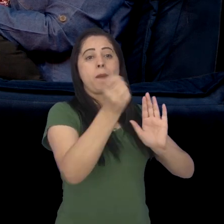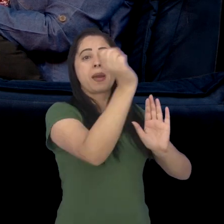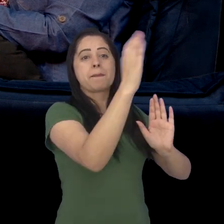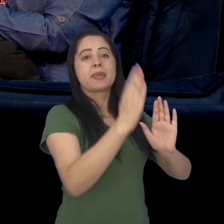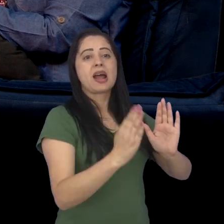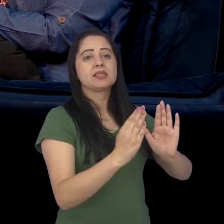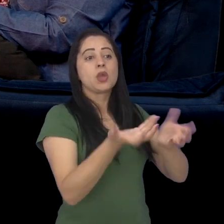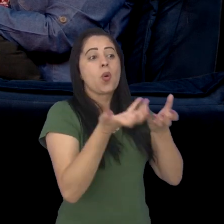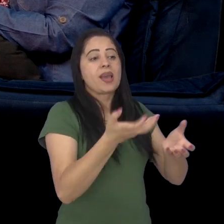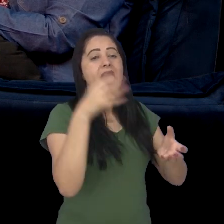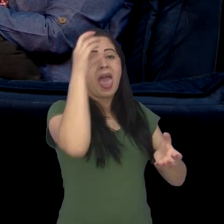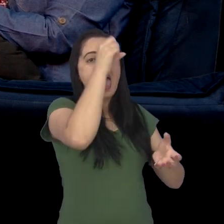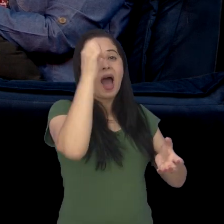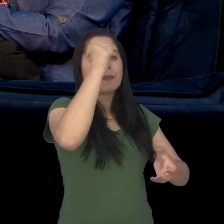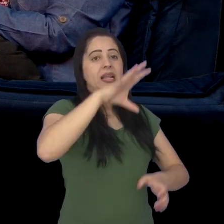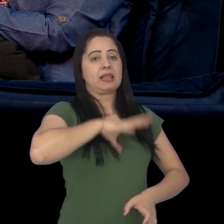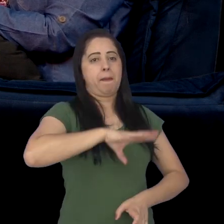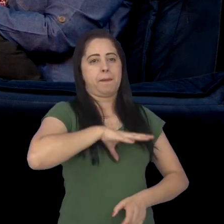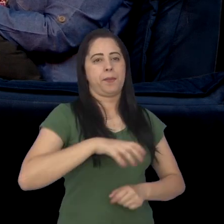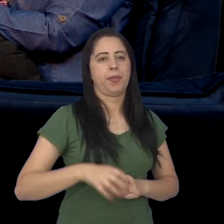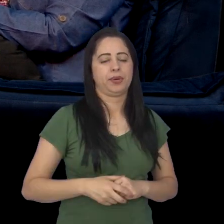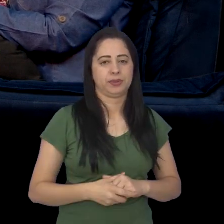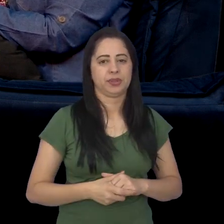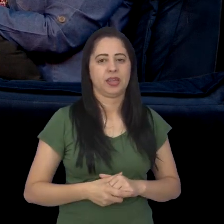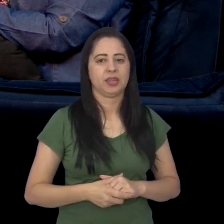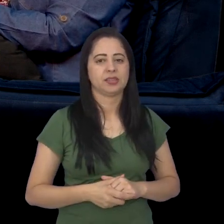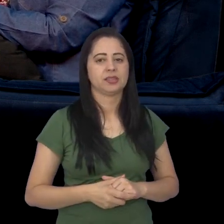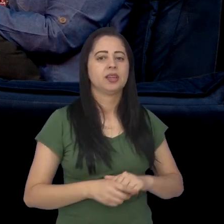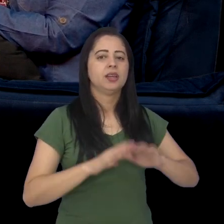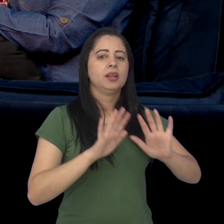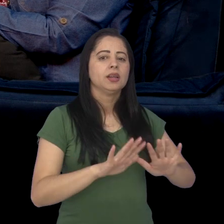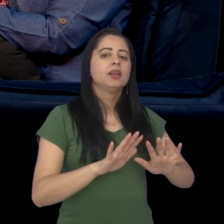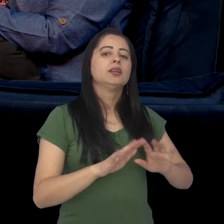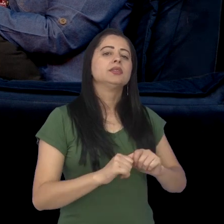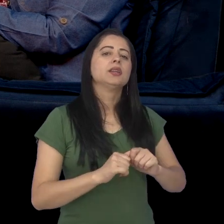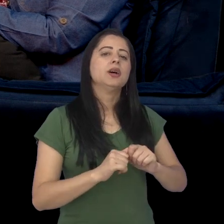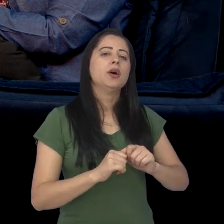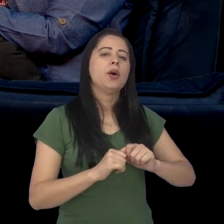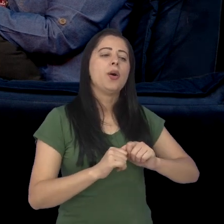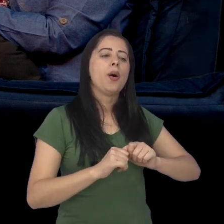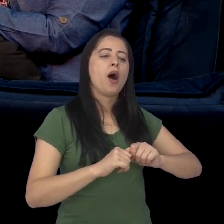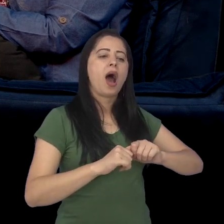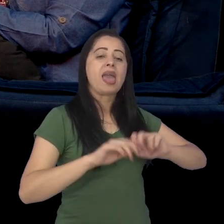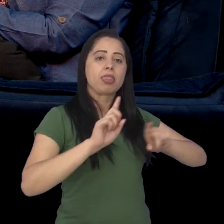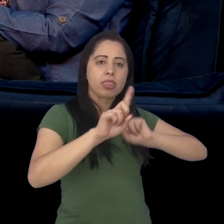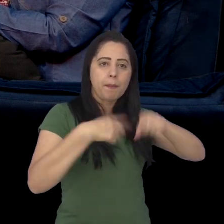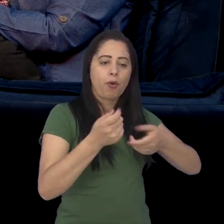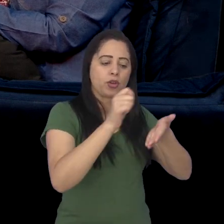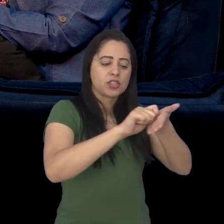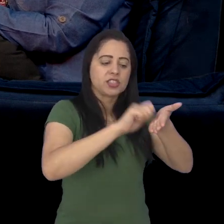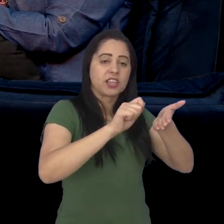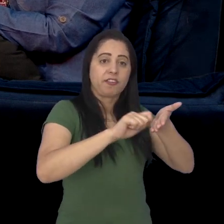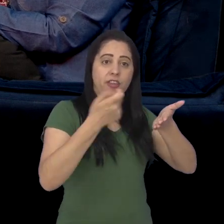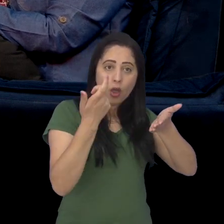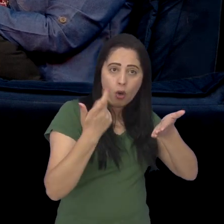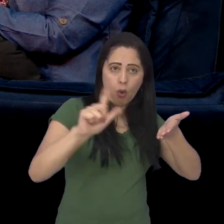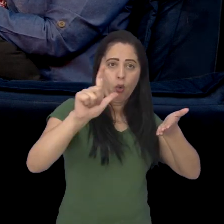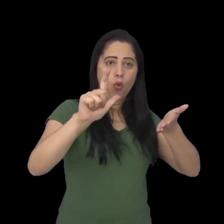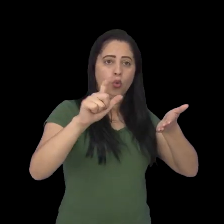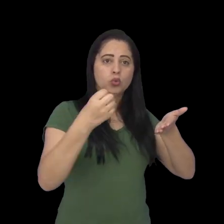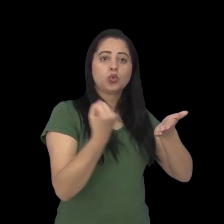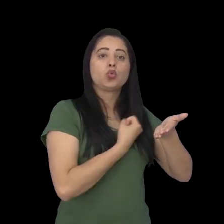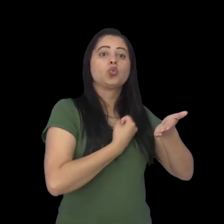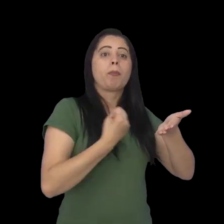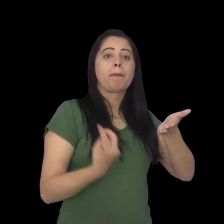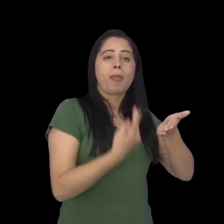filhos em português. Entendi. Então a editora vendeu alguns livros para lá. A gente ficou sabendo que ela vendeu bastante livro desses no Japão. Aí depois ela entrou